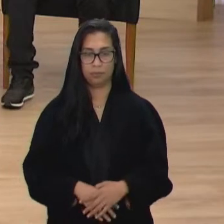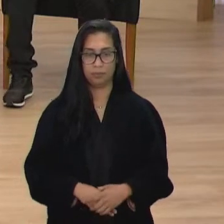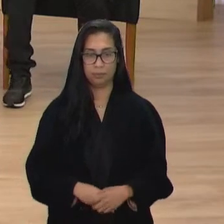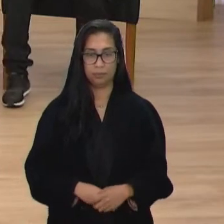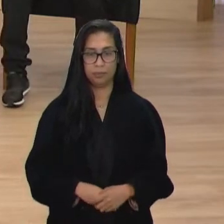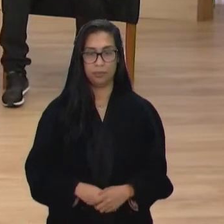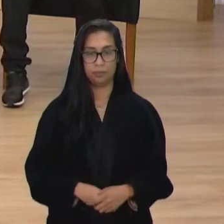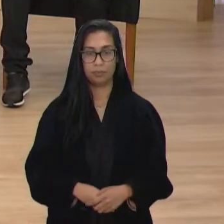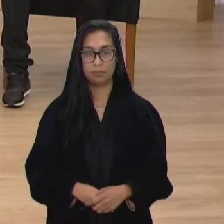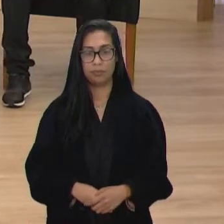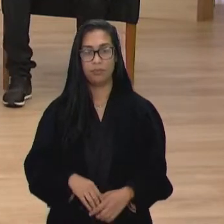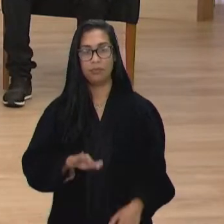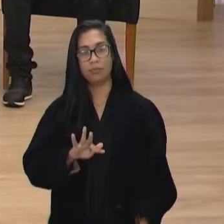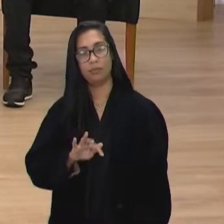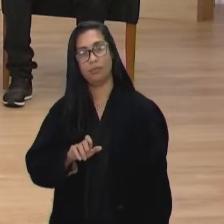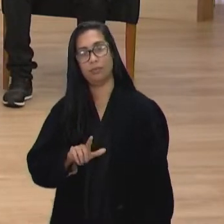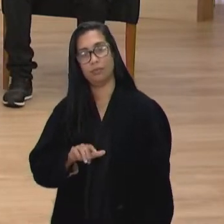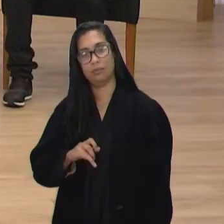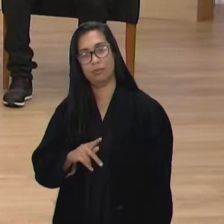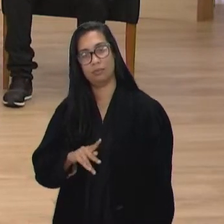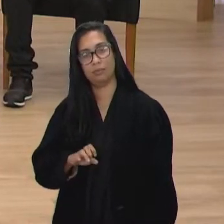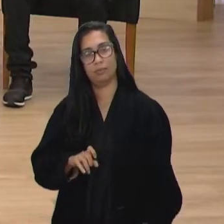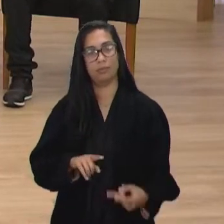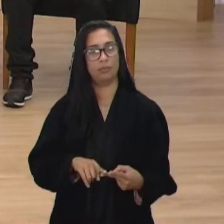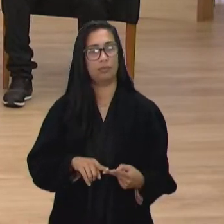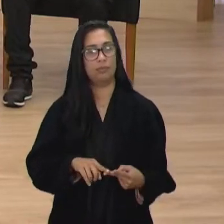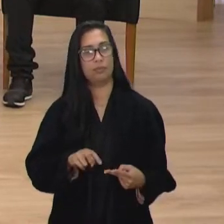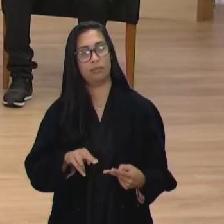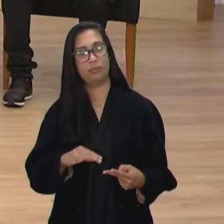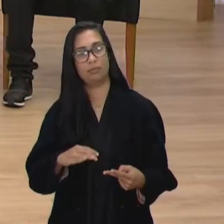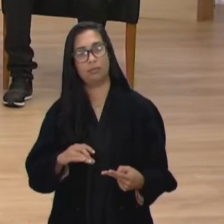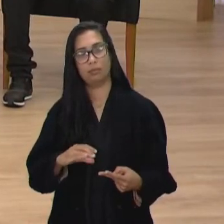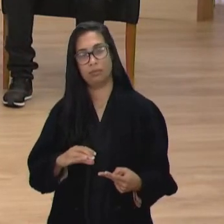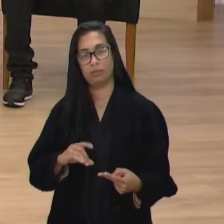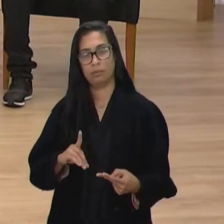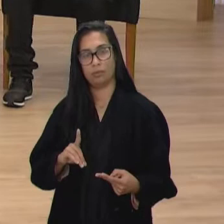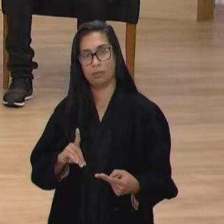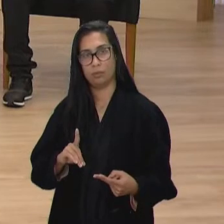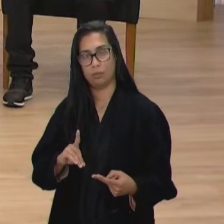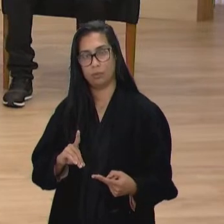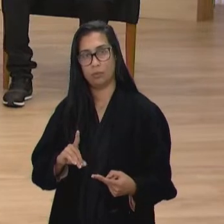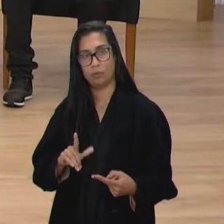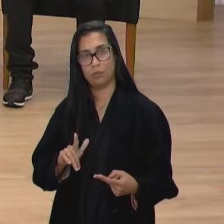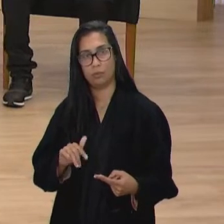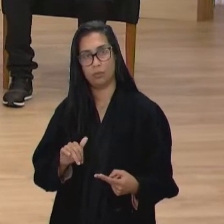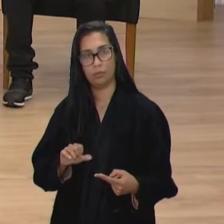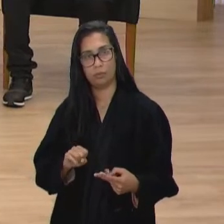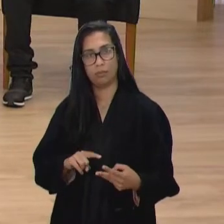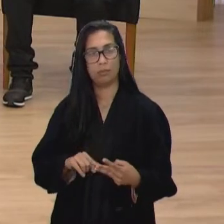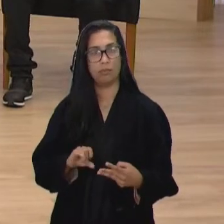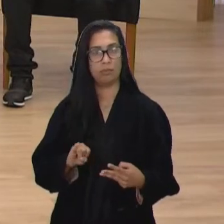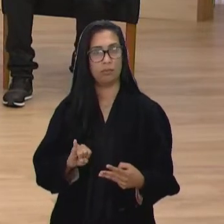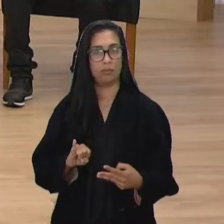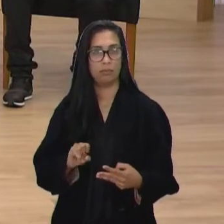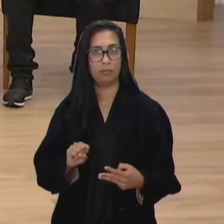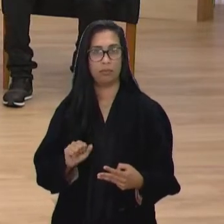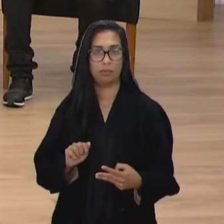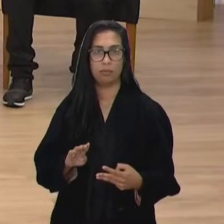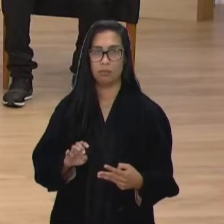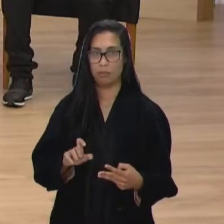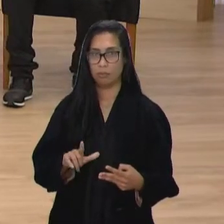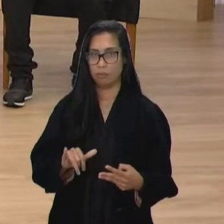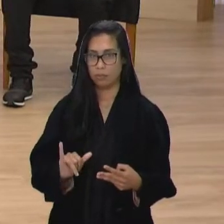só, Felipe, Vinícius, Nicolas e Isabelle, muito obrigado aí pela presença de vocês. Então, a